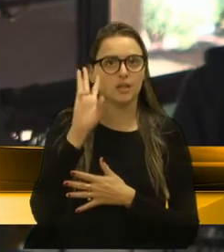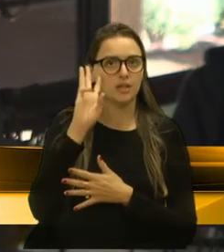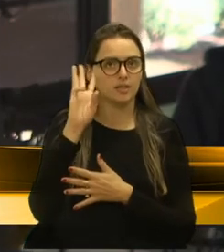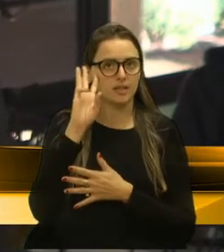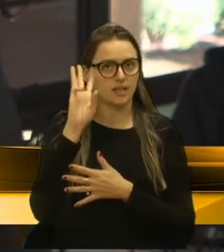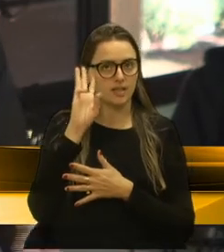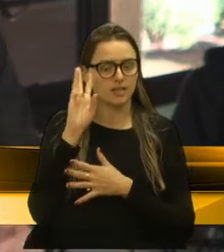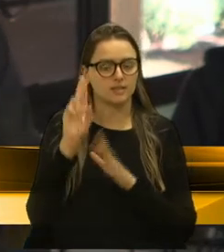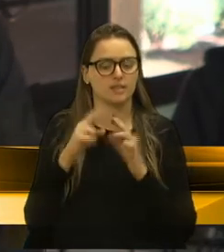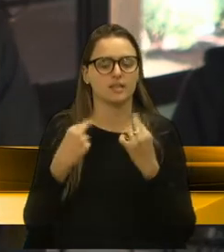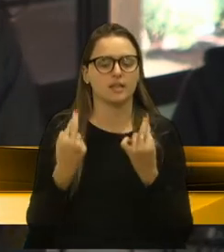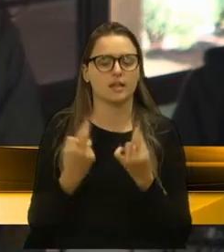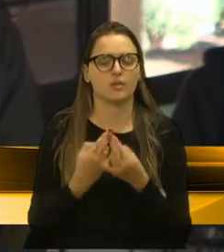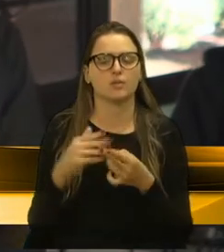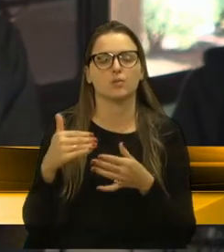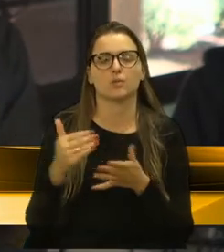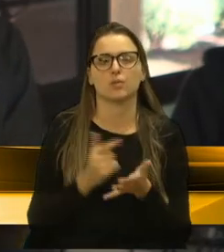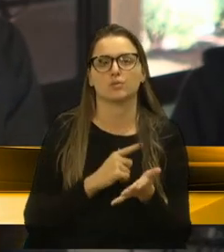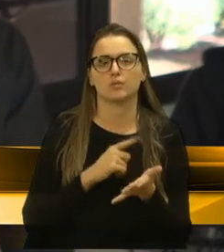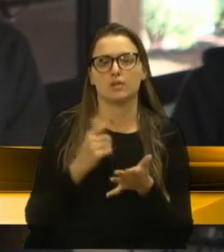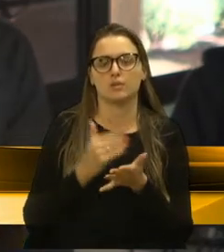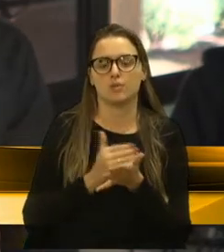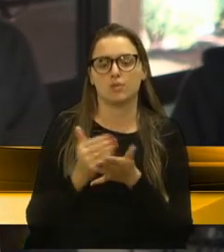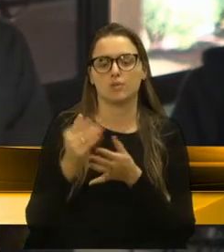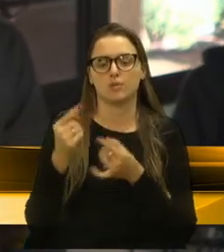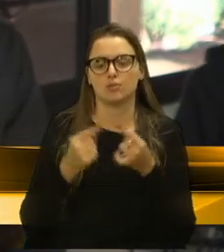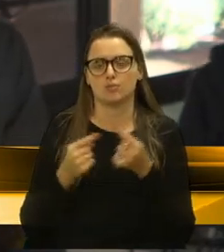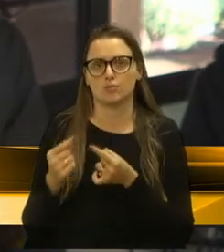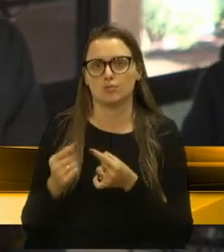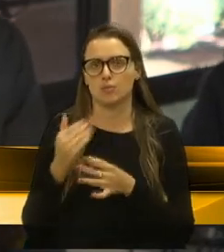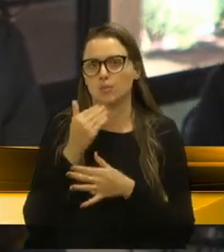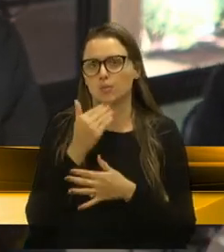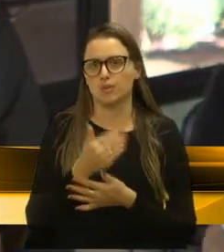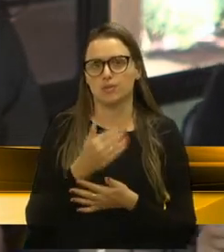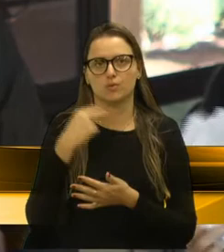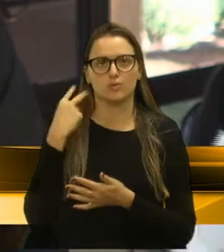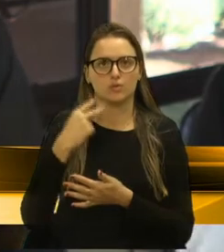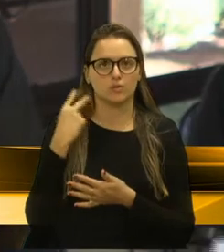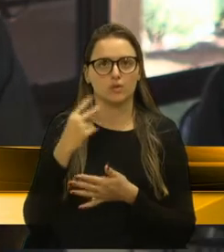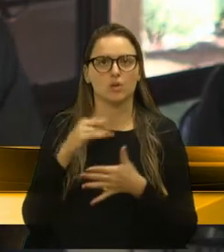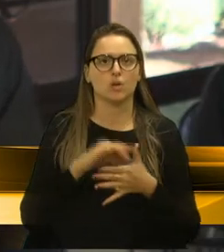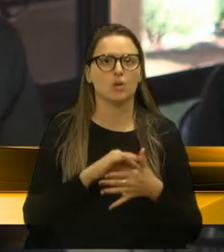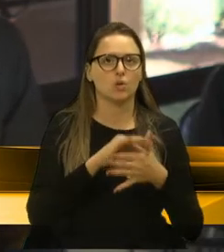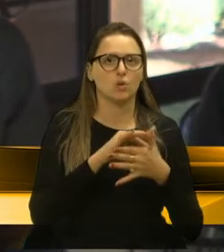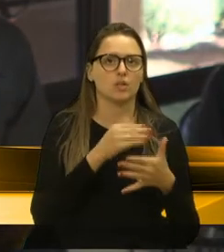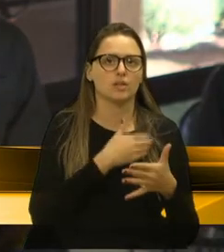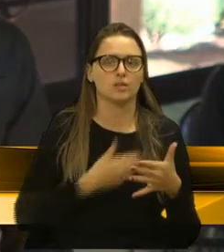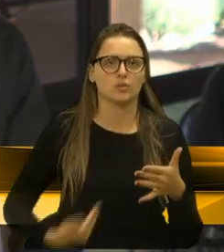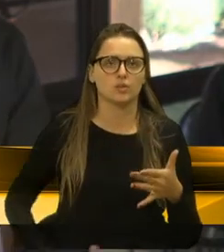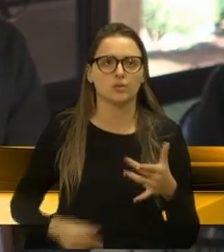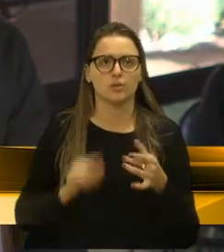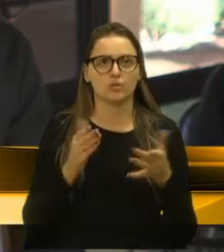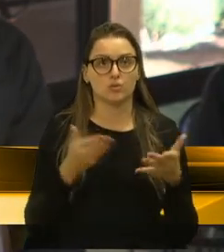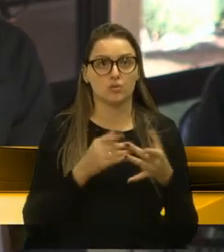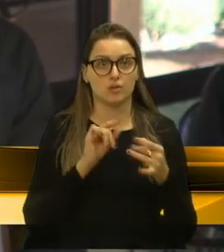sessão, quando houve o pedido dos vereadores, o líder do governo já entrou em